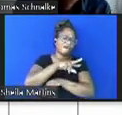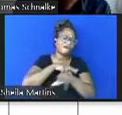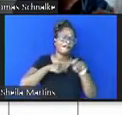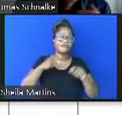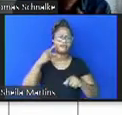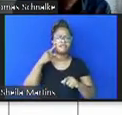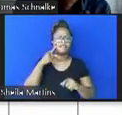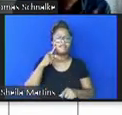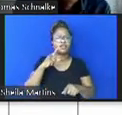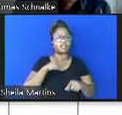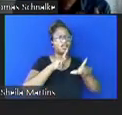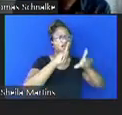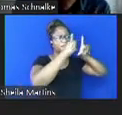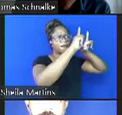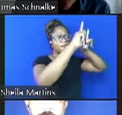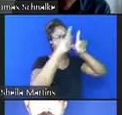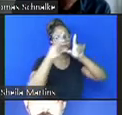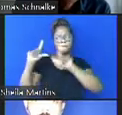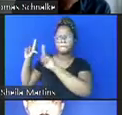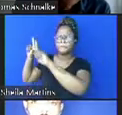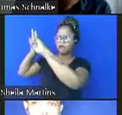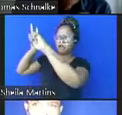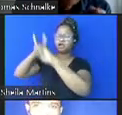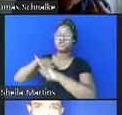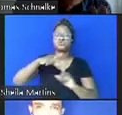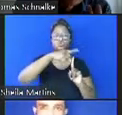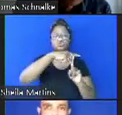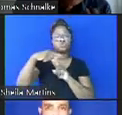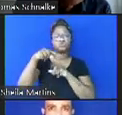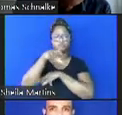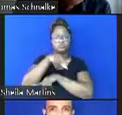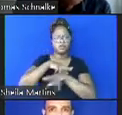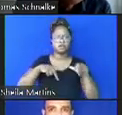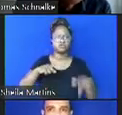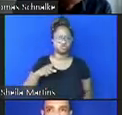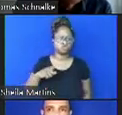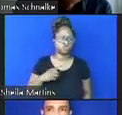vitrines que mostram os espécimes que ele tinha na sua coleção.